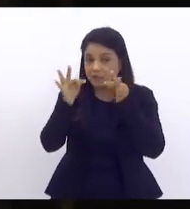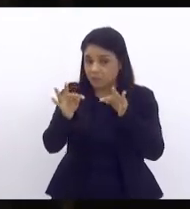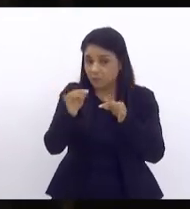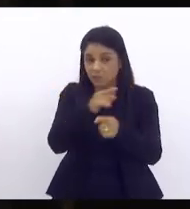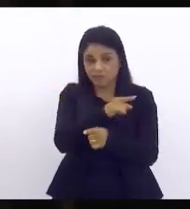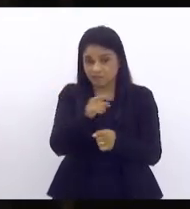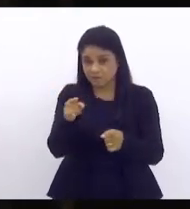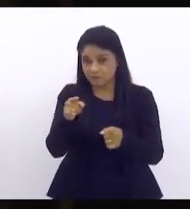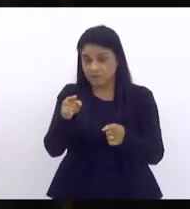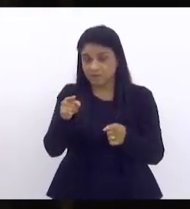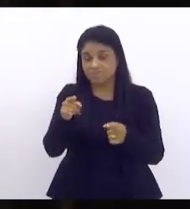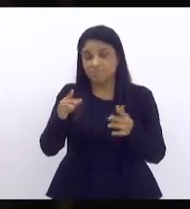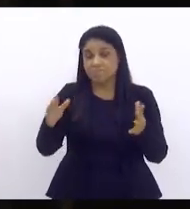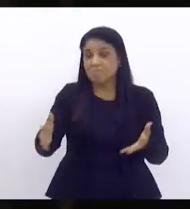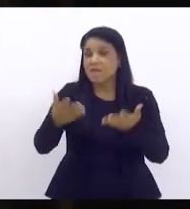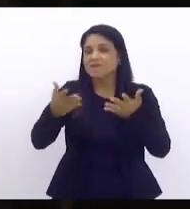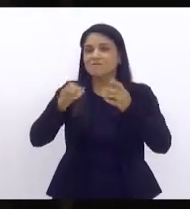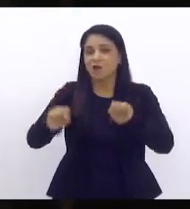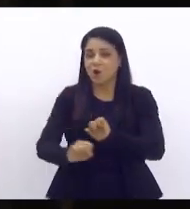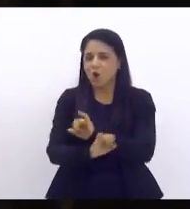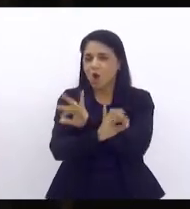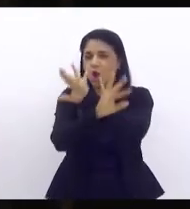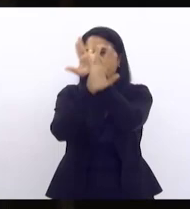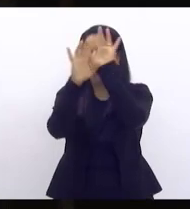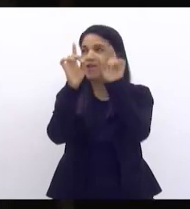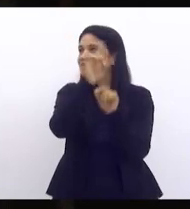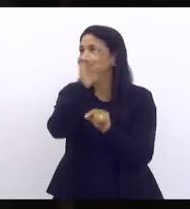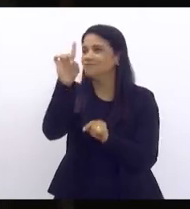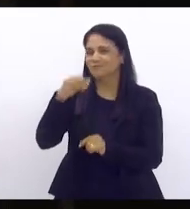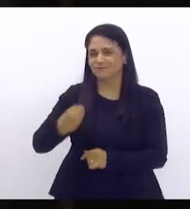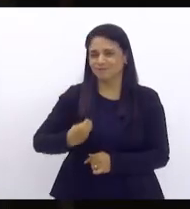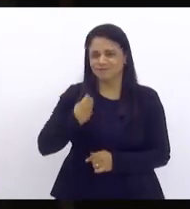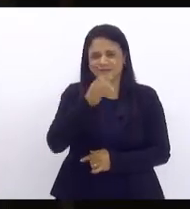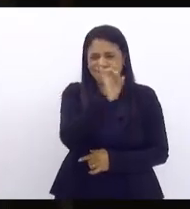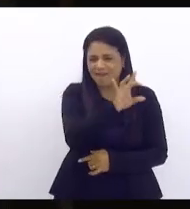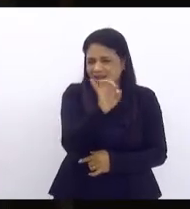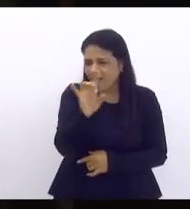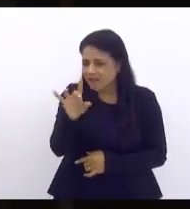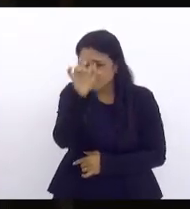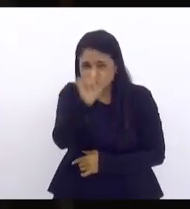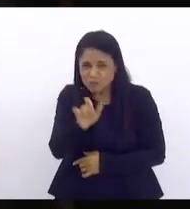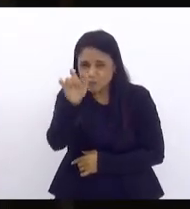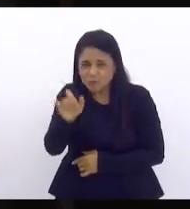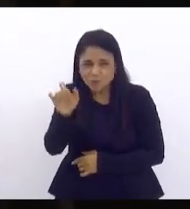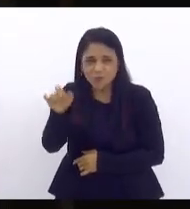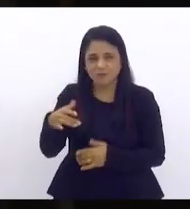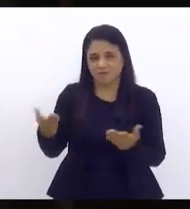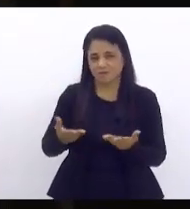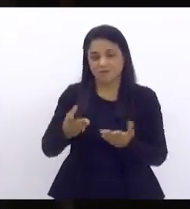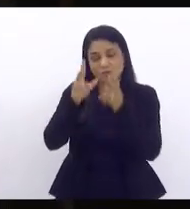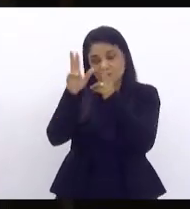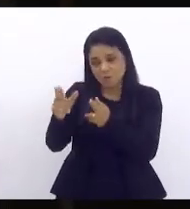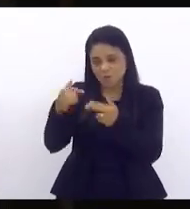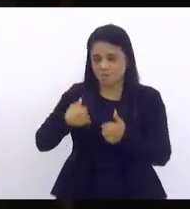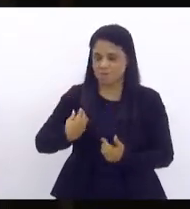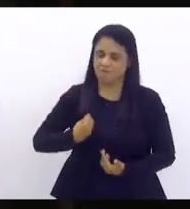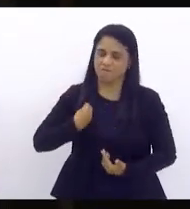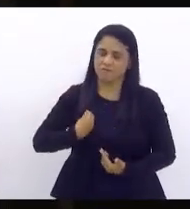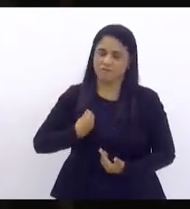que se manifeste a glória de Deus na vida de cada um de nós, como se manifestou na minha vida